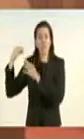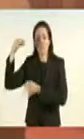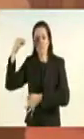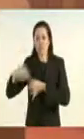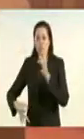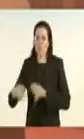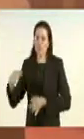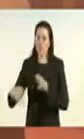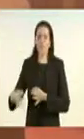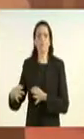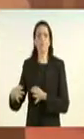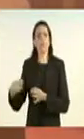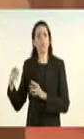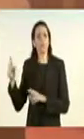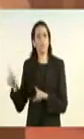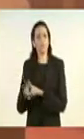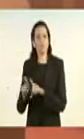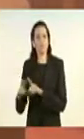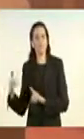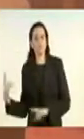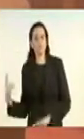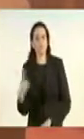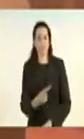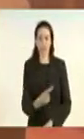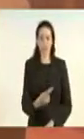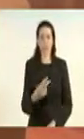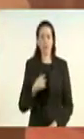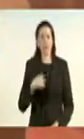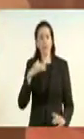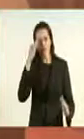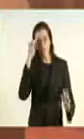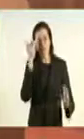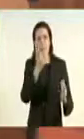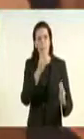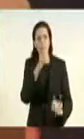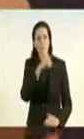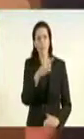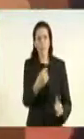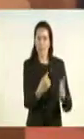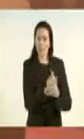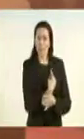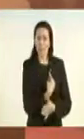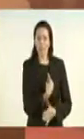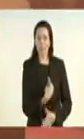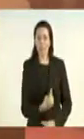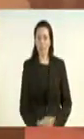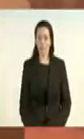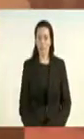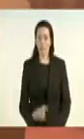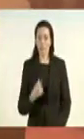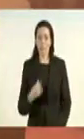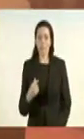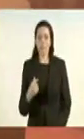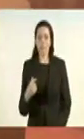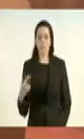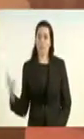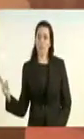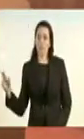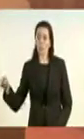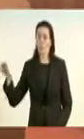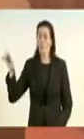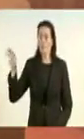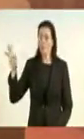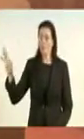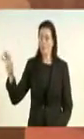Excelência, e aí é um respeito ao questionamento que Vossa Excelência fez, e essa consulta que será respondida pelo Tribunal de Contas, que é o